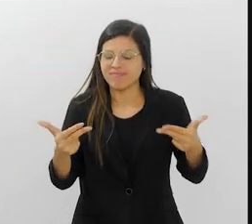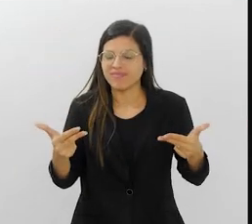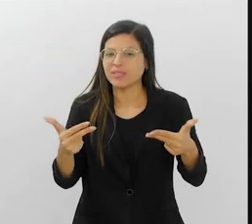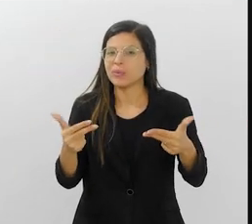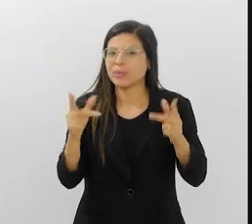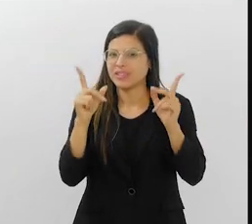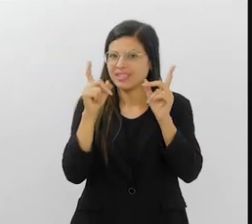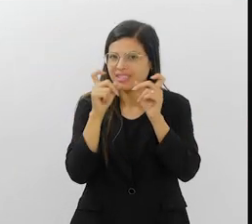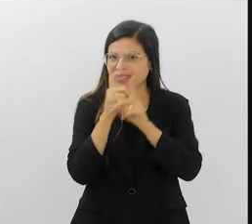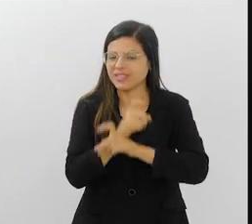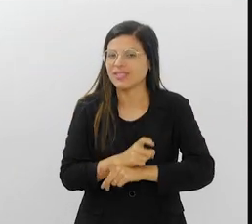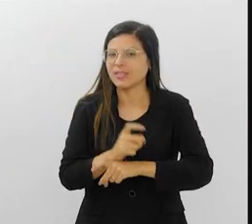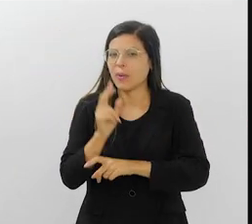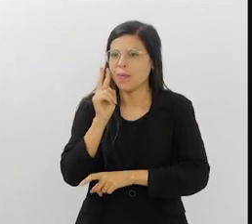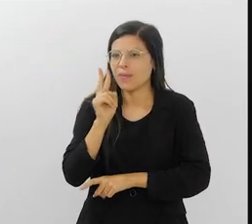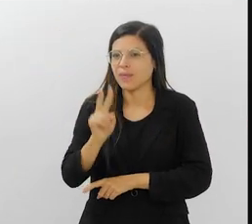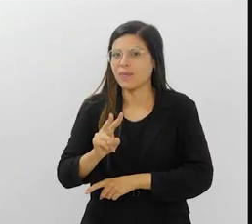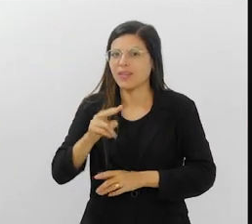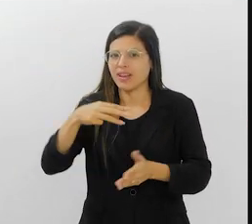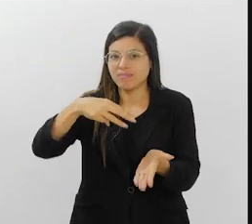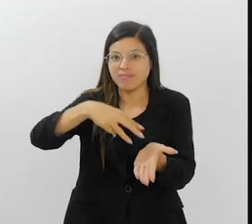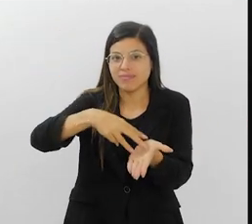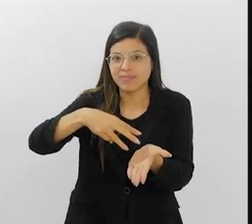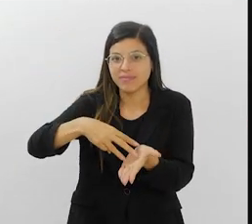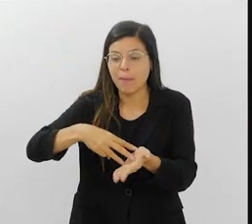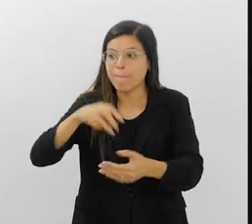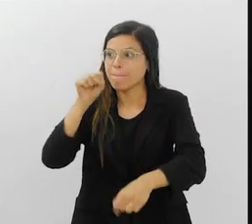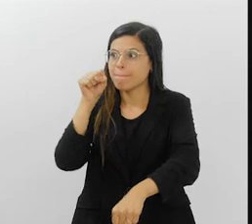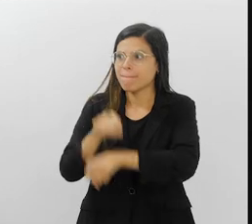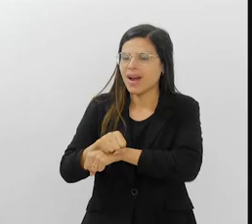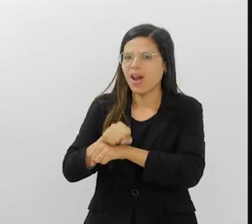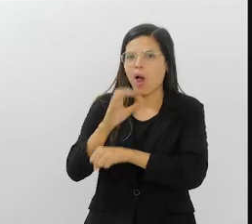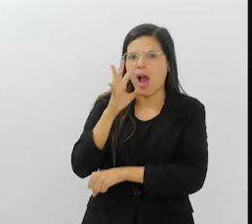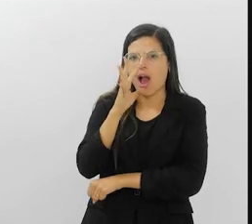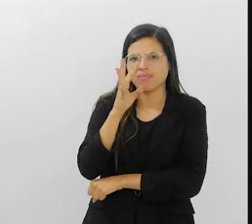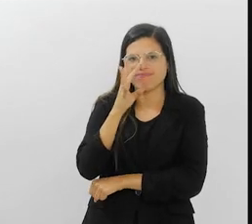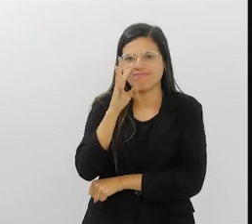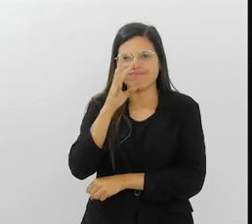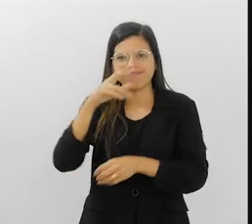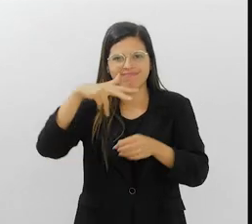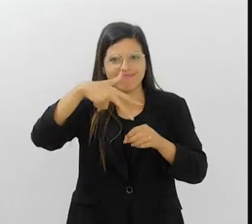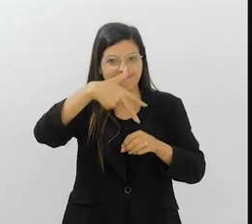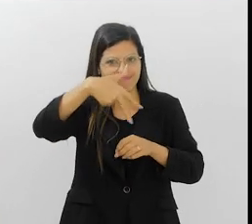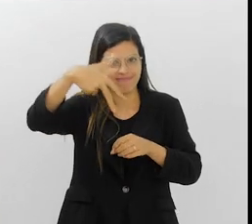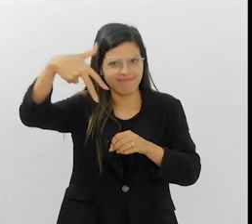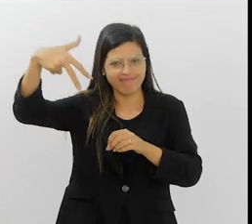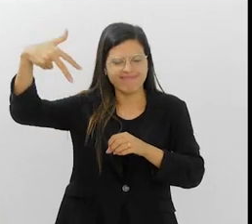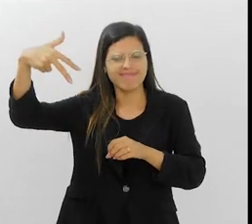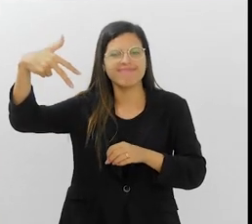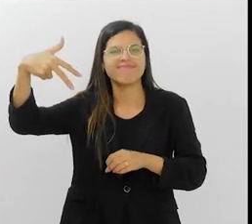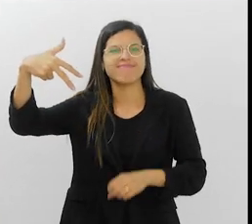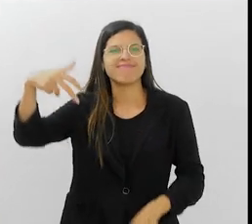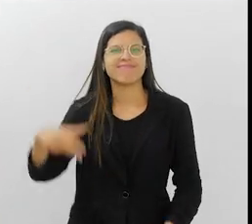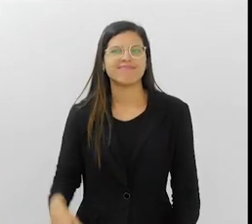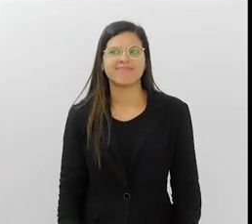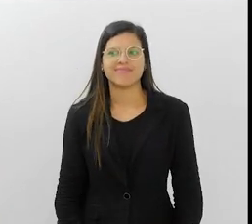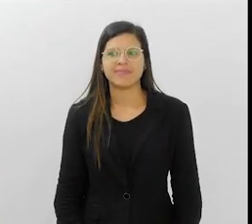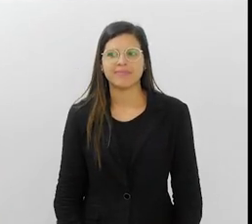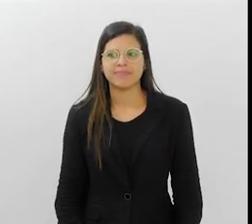vi no carnaval, assim, a Sapucaí parou para ver aquele astronauta, cara. E uma das coisas,